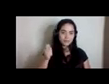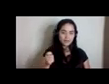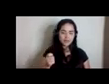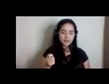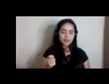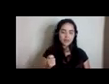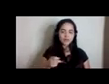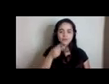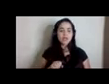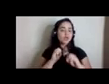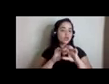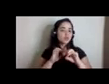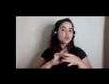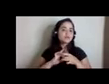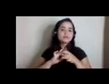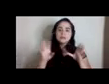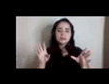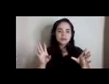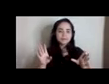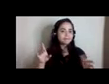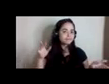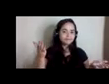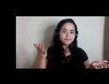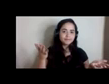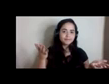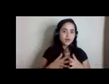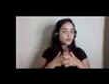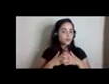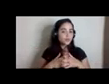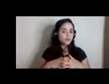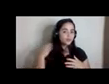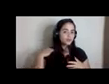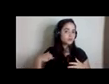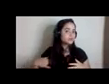liberdade. Veja que isso é um paradoxo.